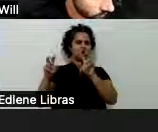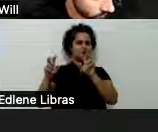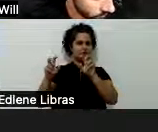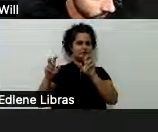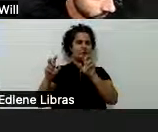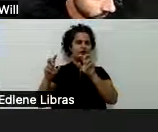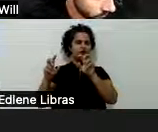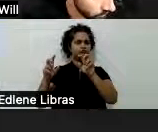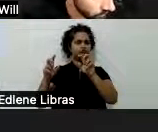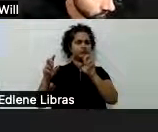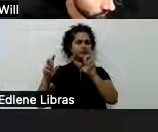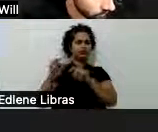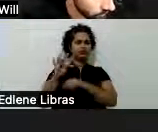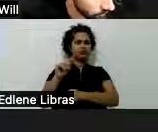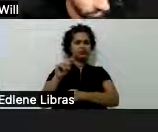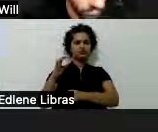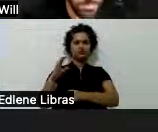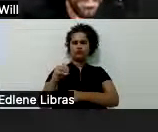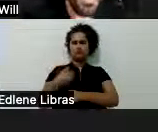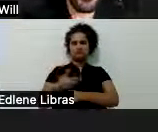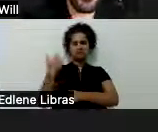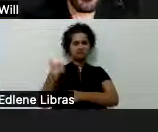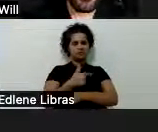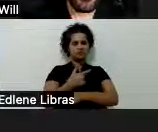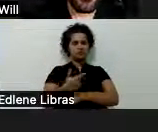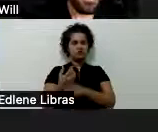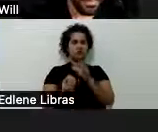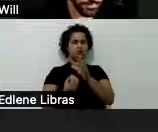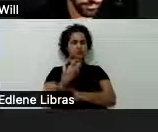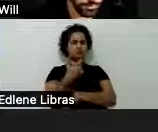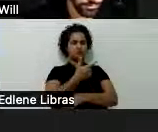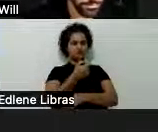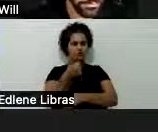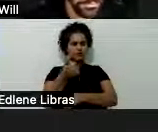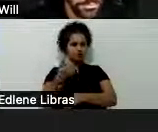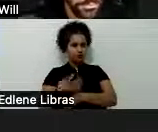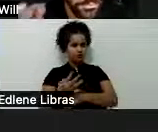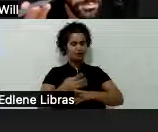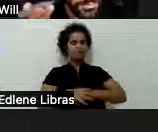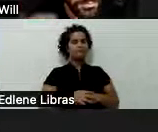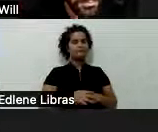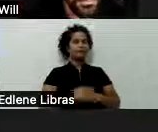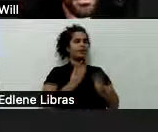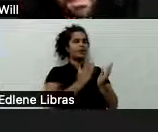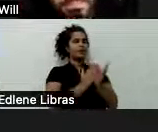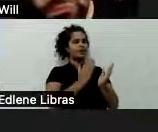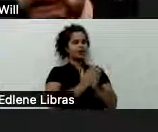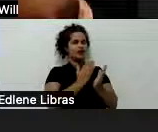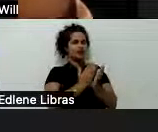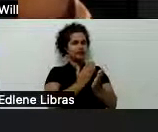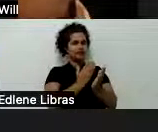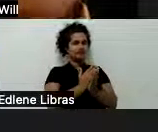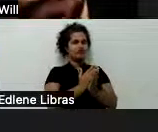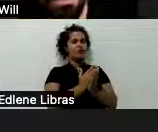não existia esse termo ainda naquela época, que foi um termo que surgiu em 2014, no livro Tactical Urbanism,